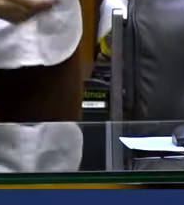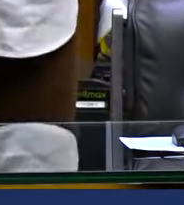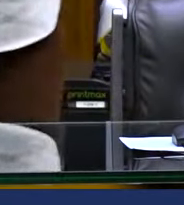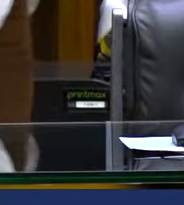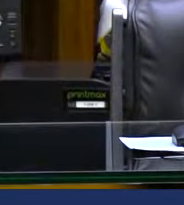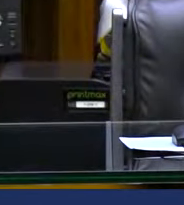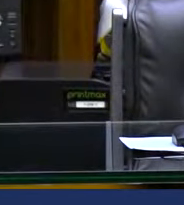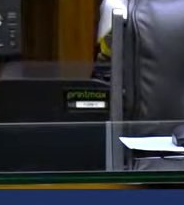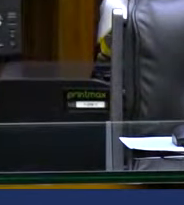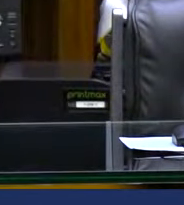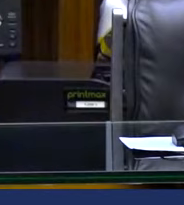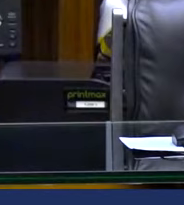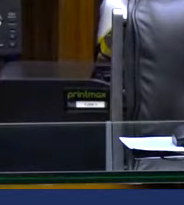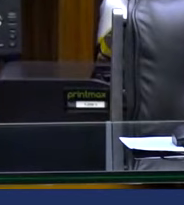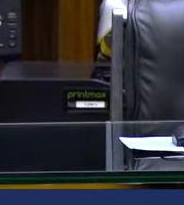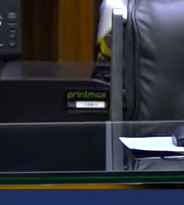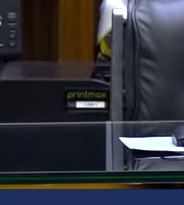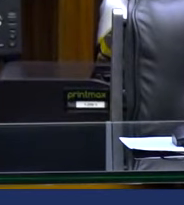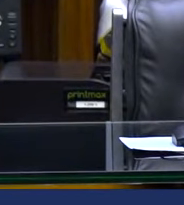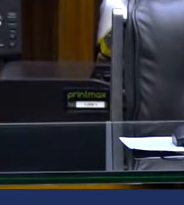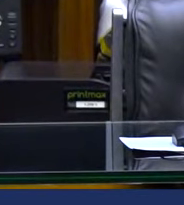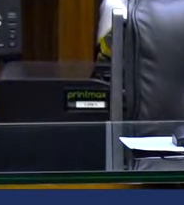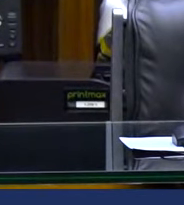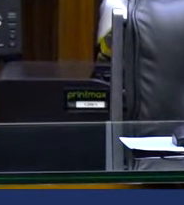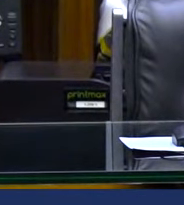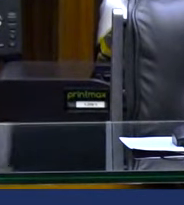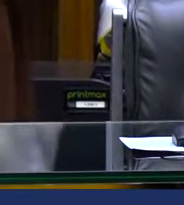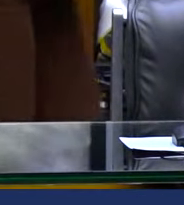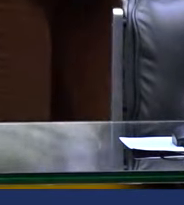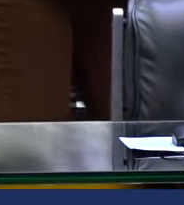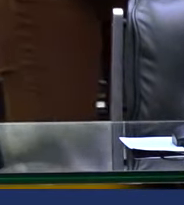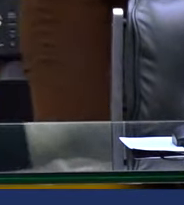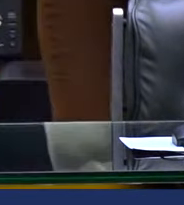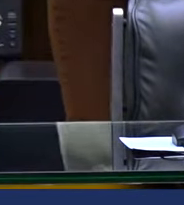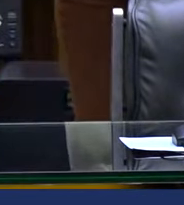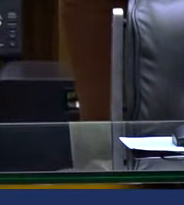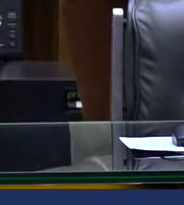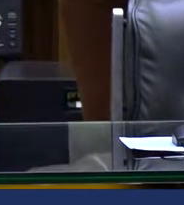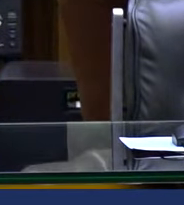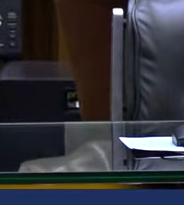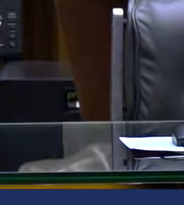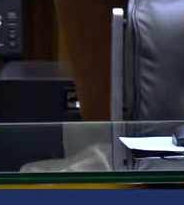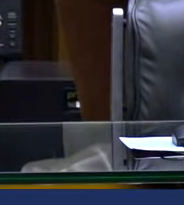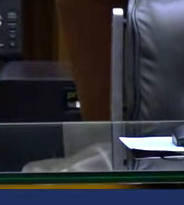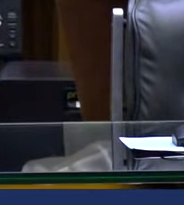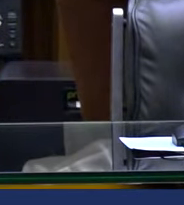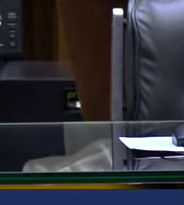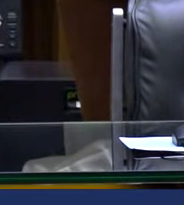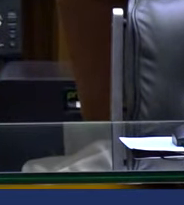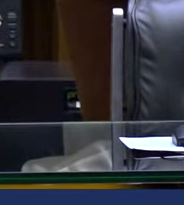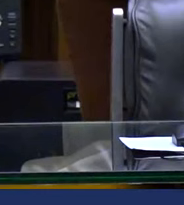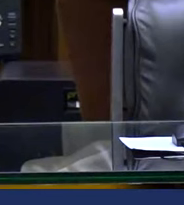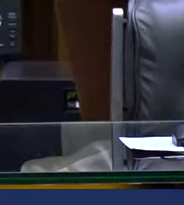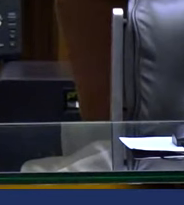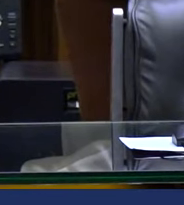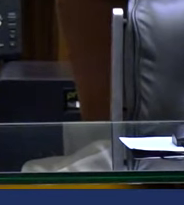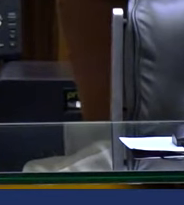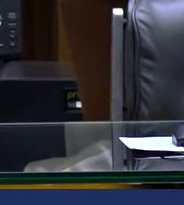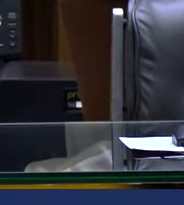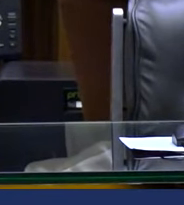do deputado Zé Neto, apoiada por diversos líderes partidários e outros membros desta